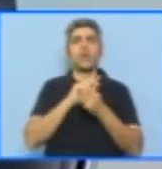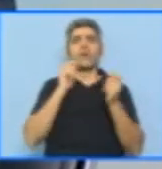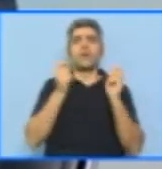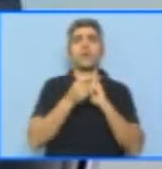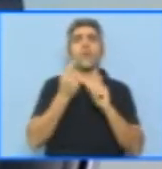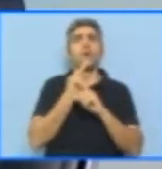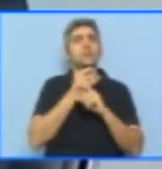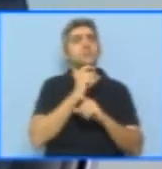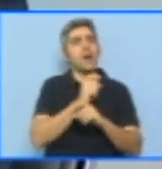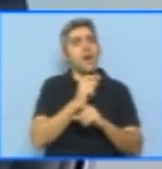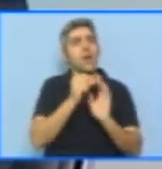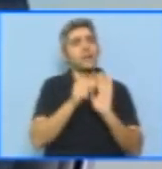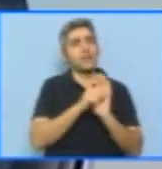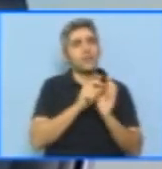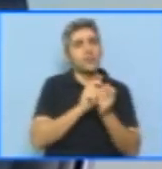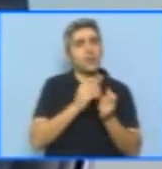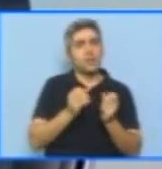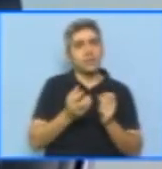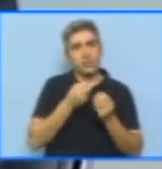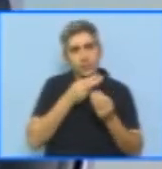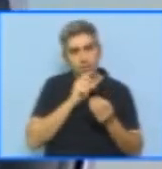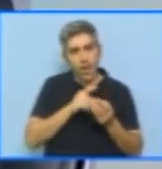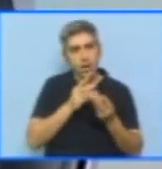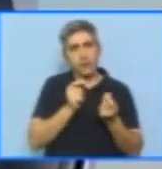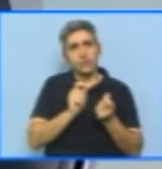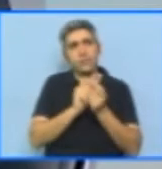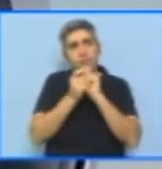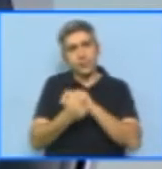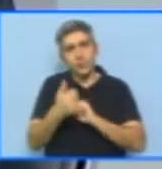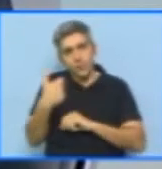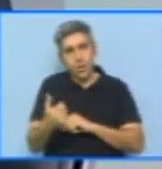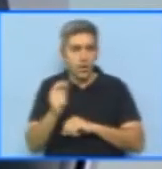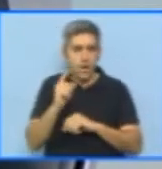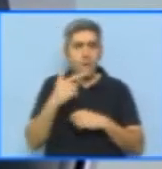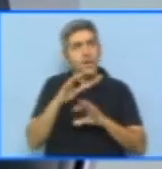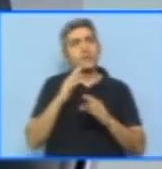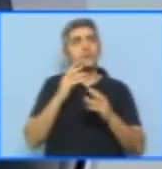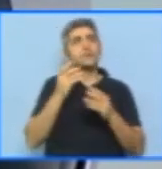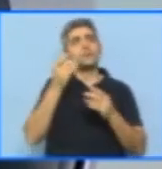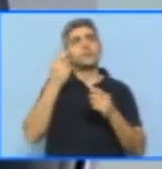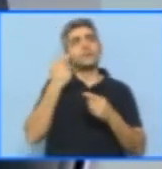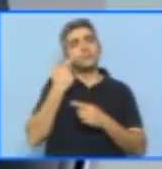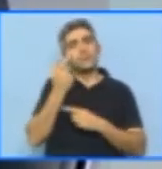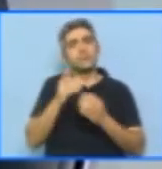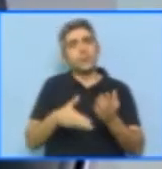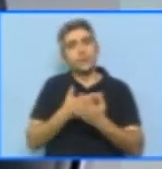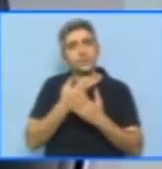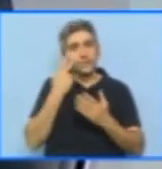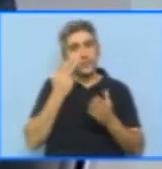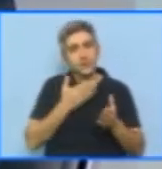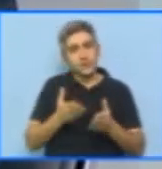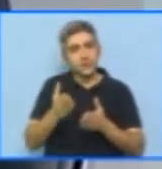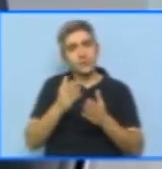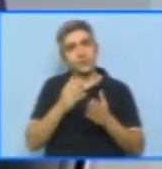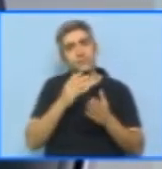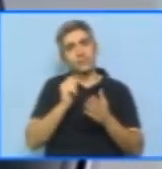em bom, o querer dizer que, enfim, ou ser ingênuos diante de alguma coisa que possa ser negativa, é apresentar uma proposta de vida que essa sim é que é